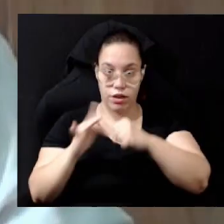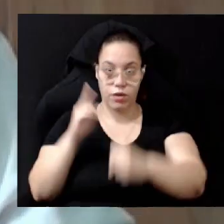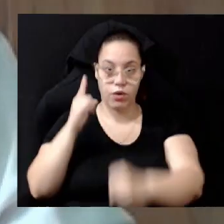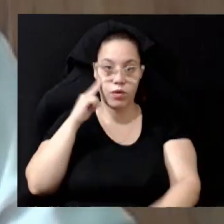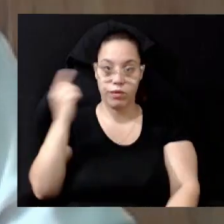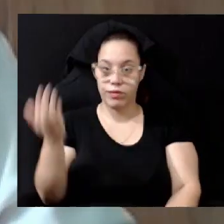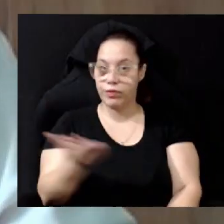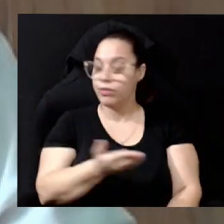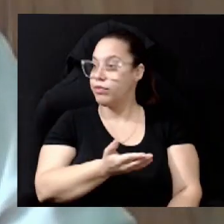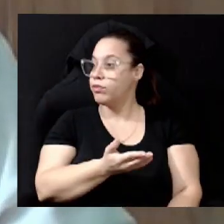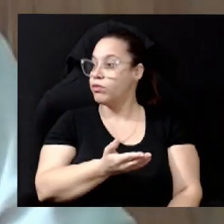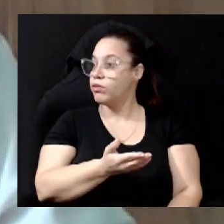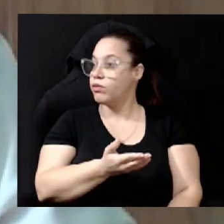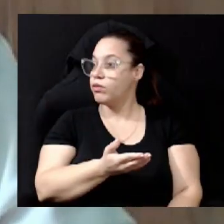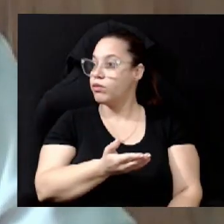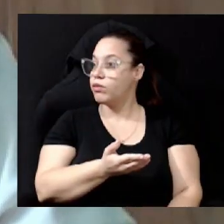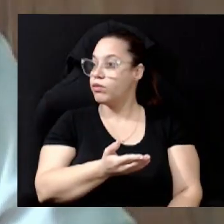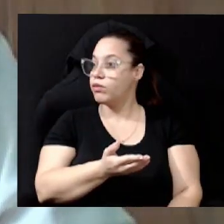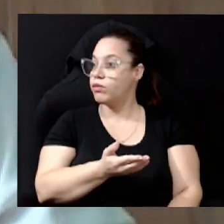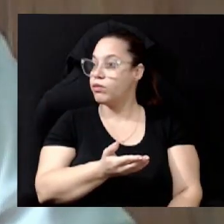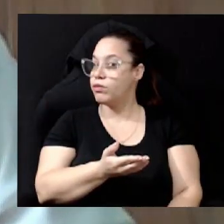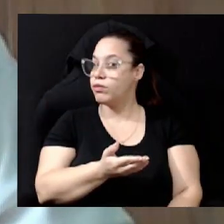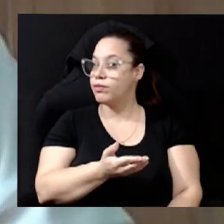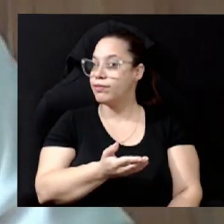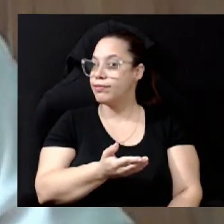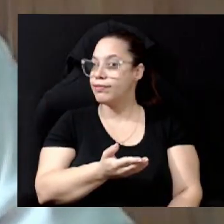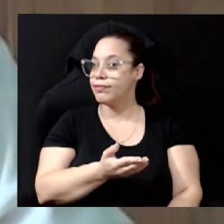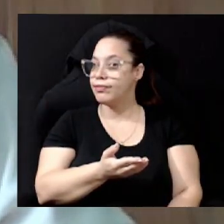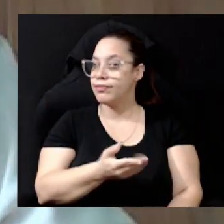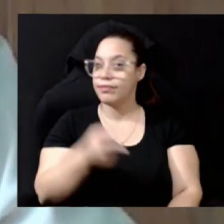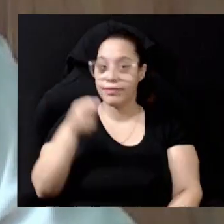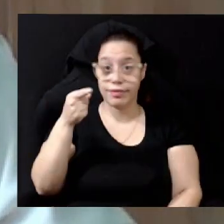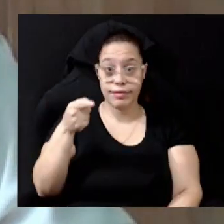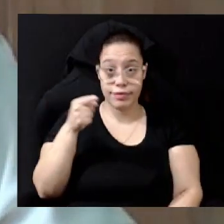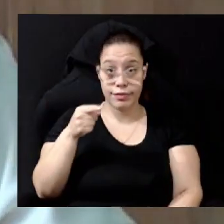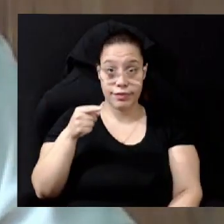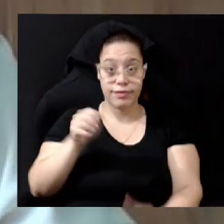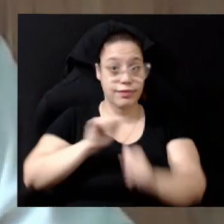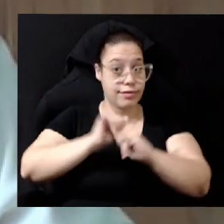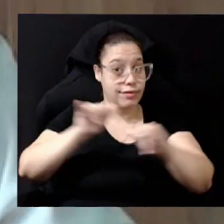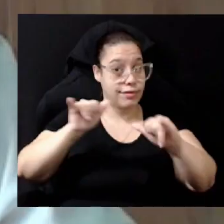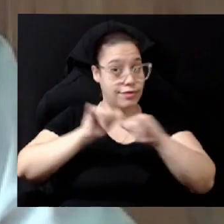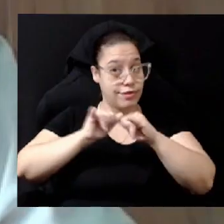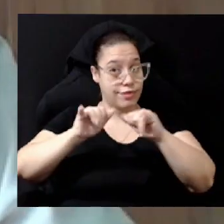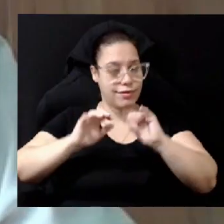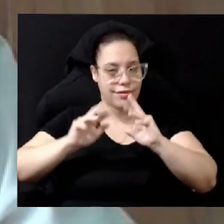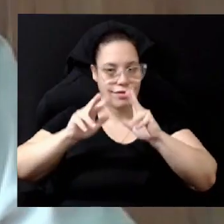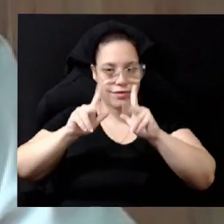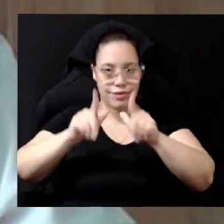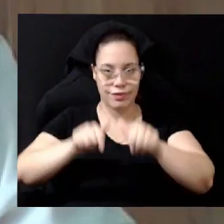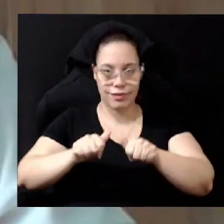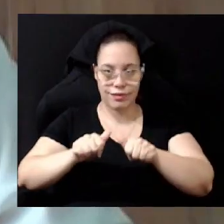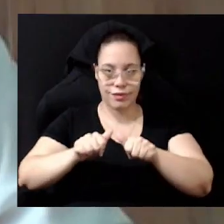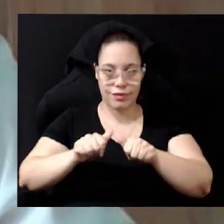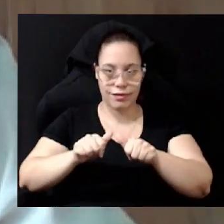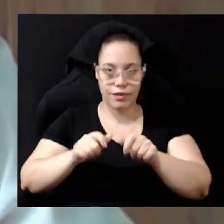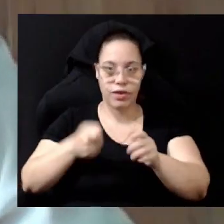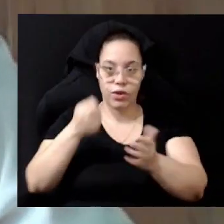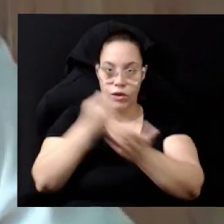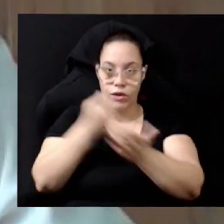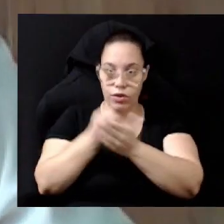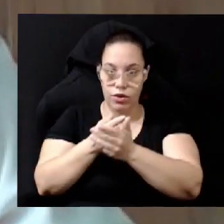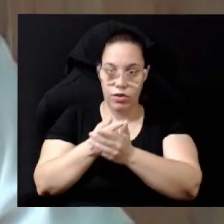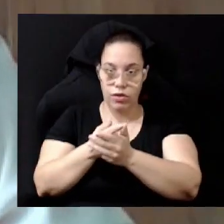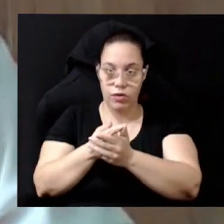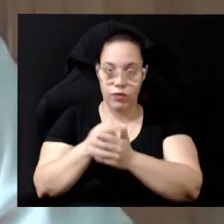me seguir nas redes sociais, @Pedro Tancini, é o meu Instagram. E lá a gente divulga tudo,